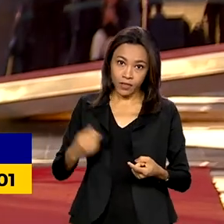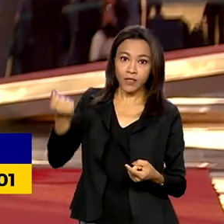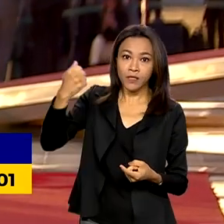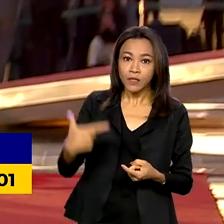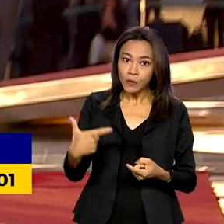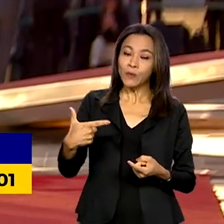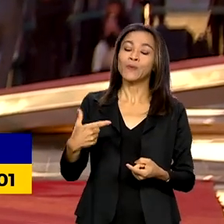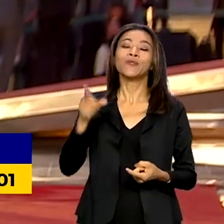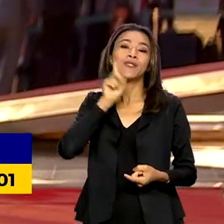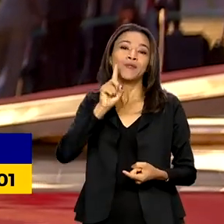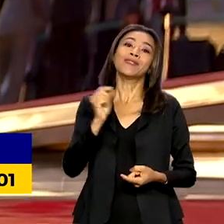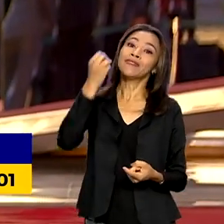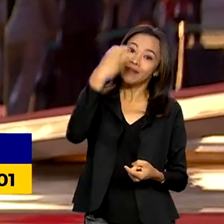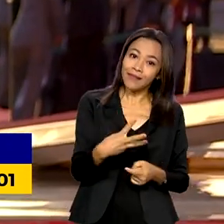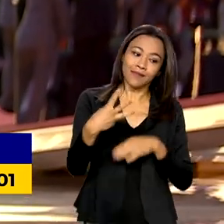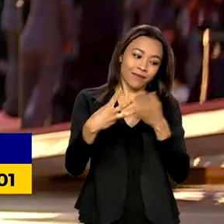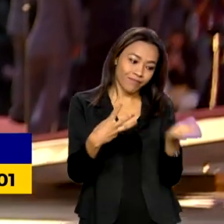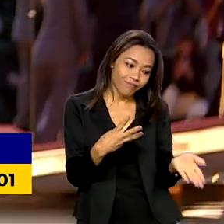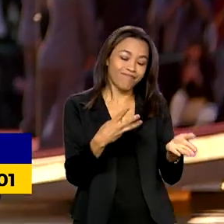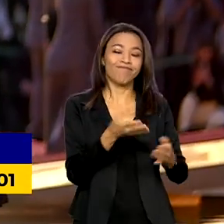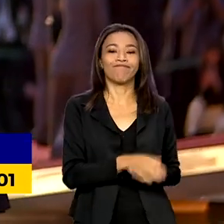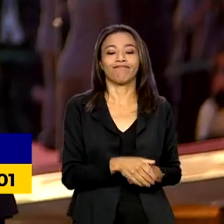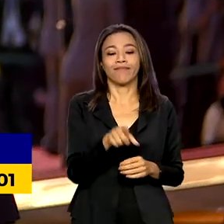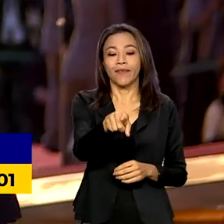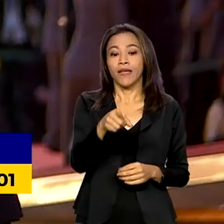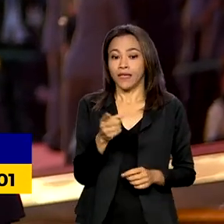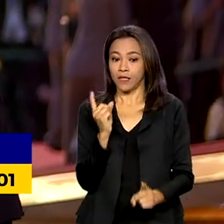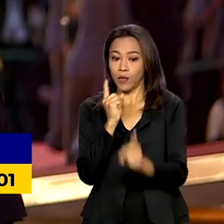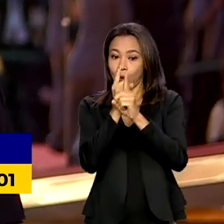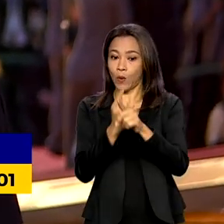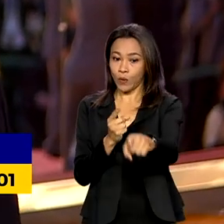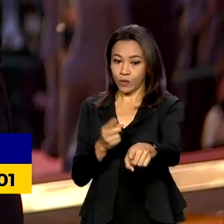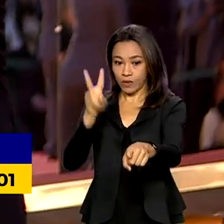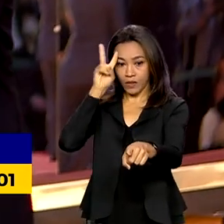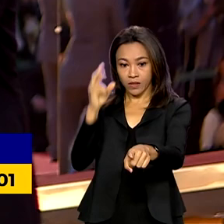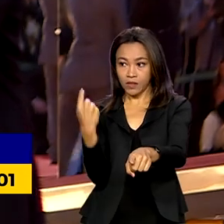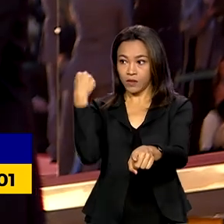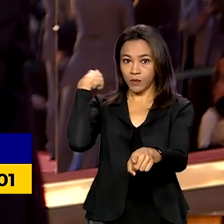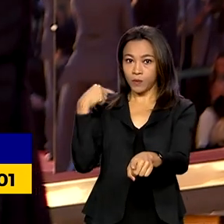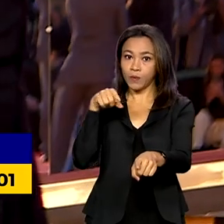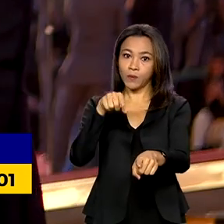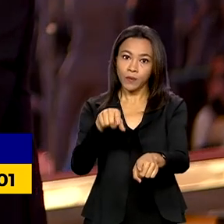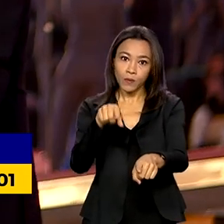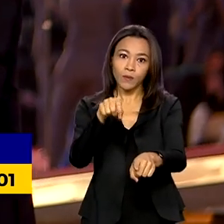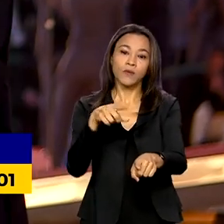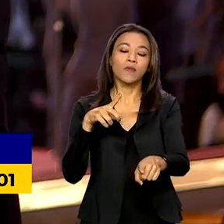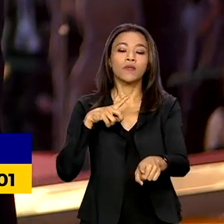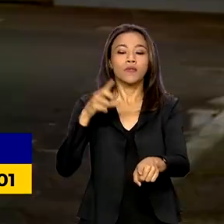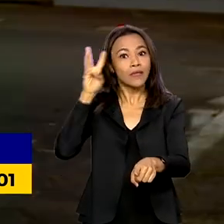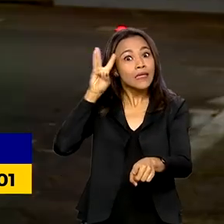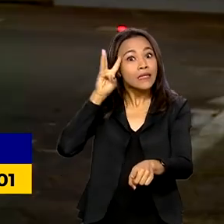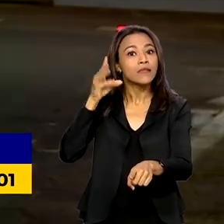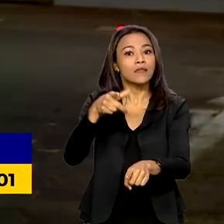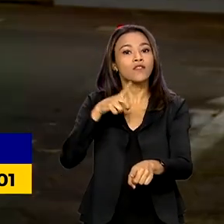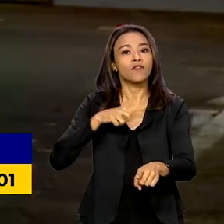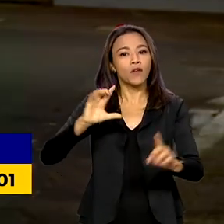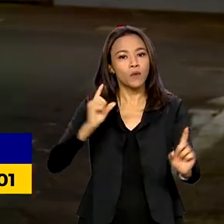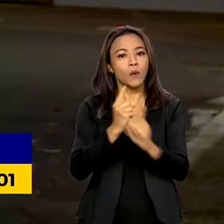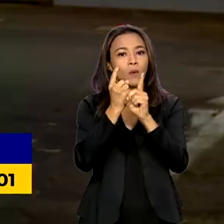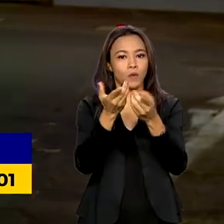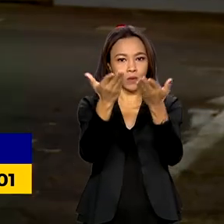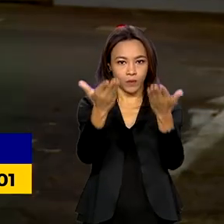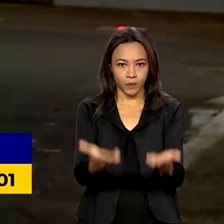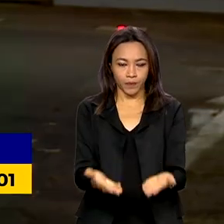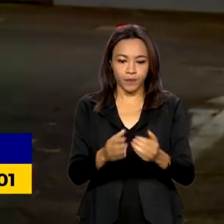acenos foi o encontro, nessa terça-feira, entre os presidentes Lula e Alberto Fernandes, no Palácio da Alvorada. O governo vai